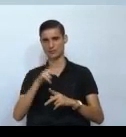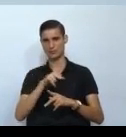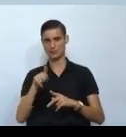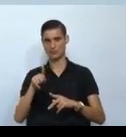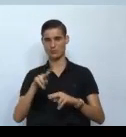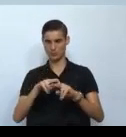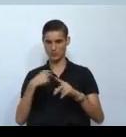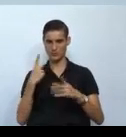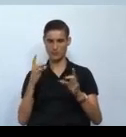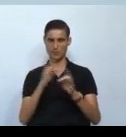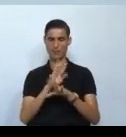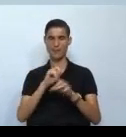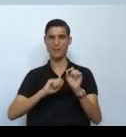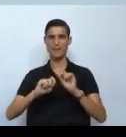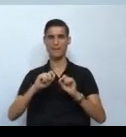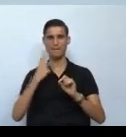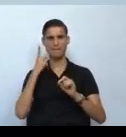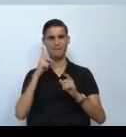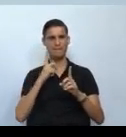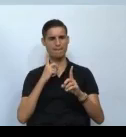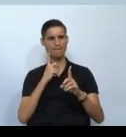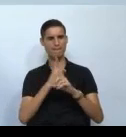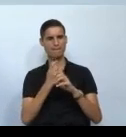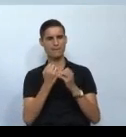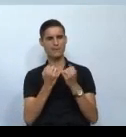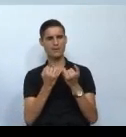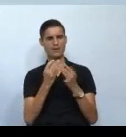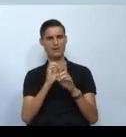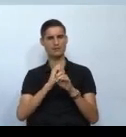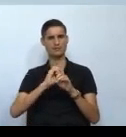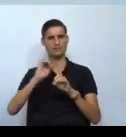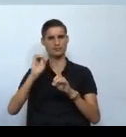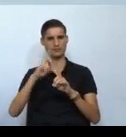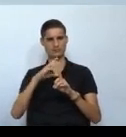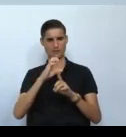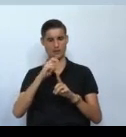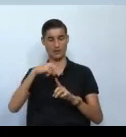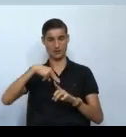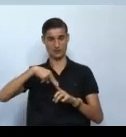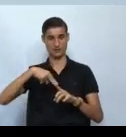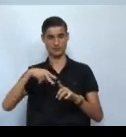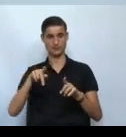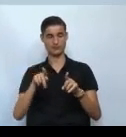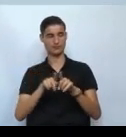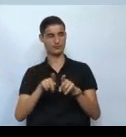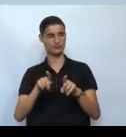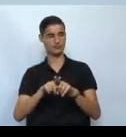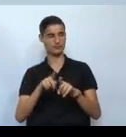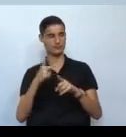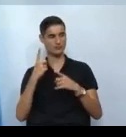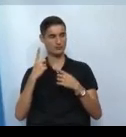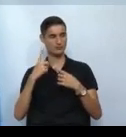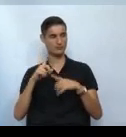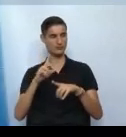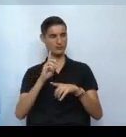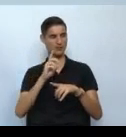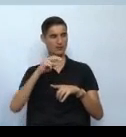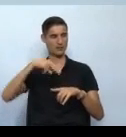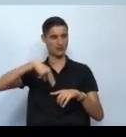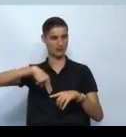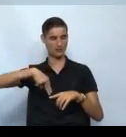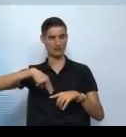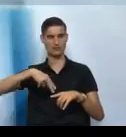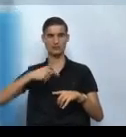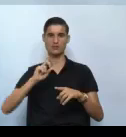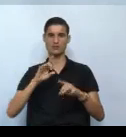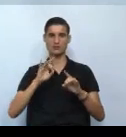ser a nossa solução. E para descobrir os coeficientes Cn e este outro coeficiente